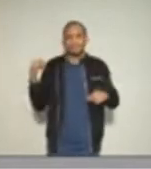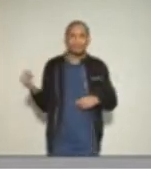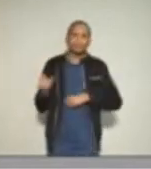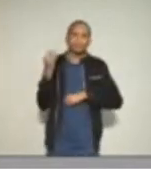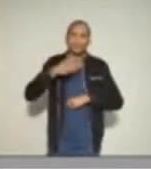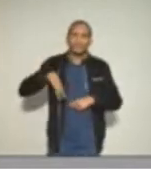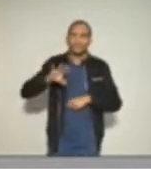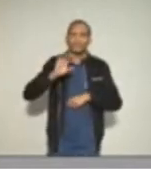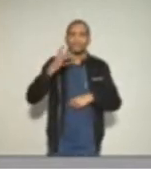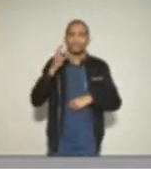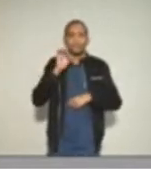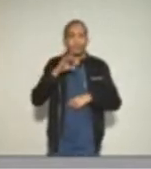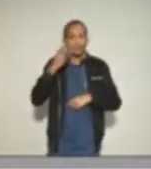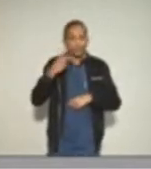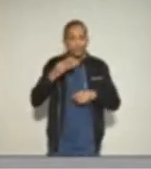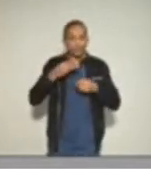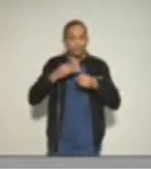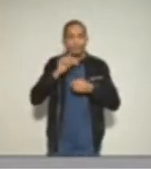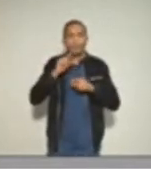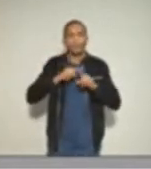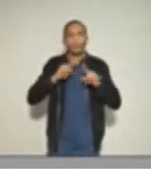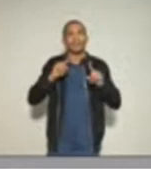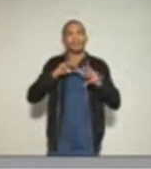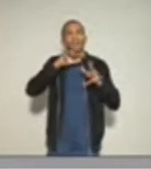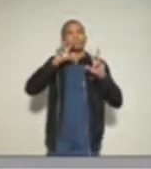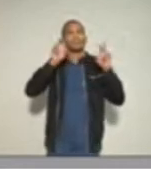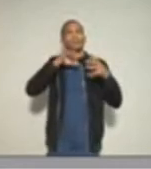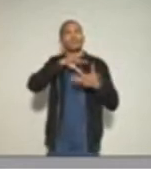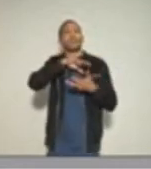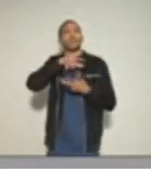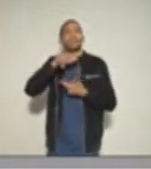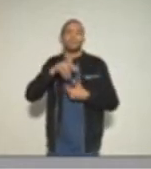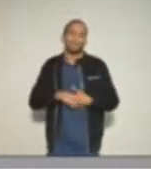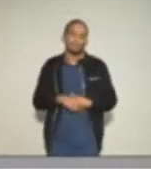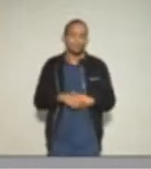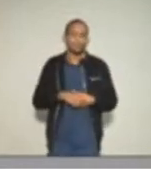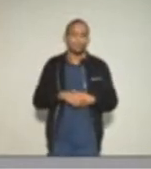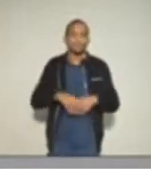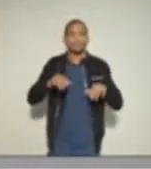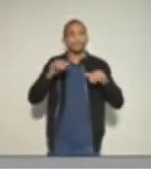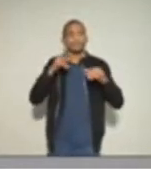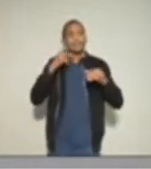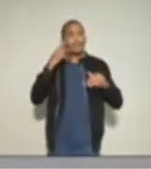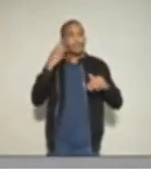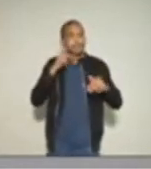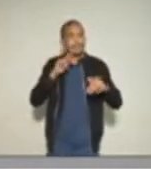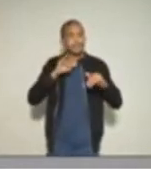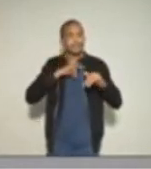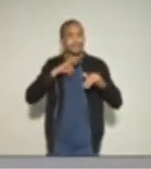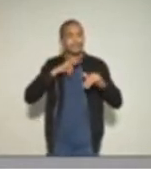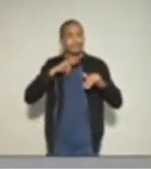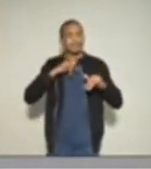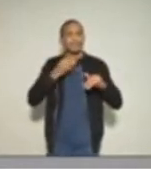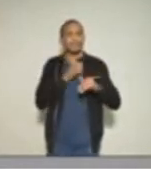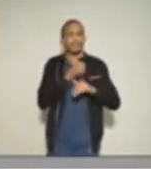importantíssimo, não só aqui no município, mas um tema global. E a cidade ela tem